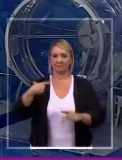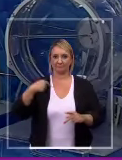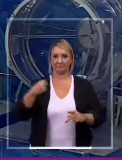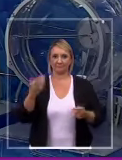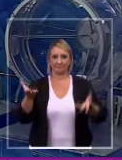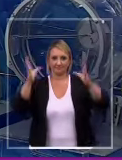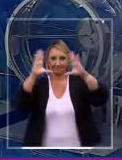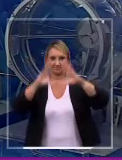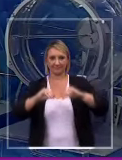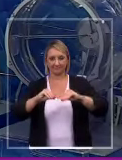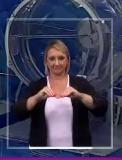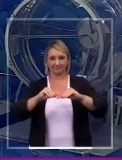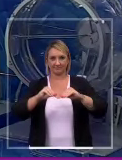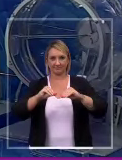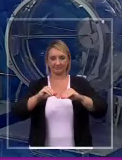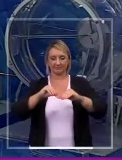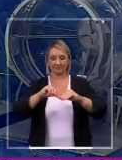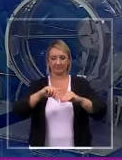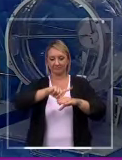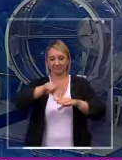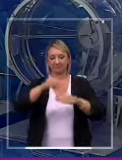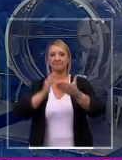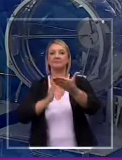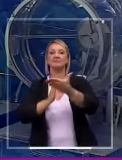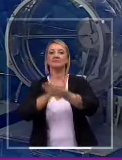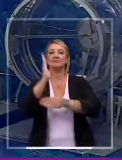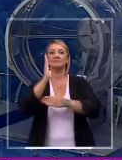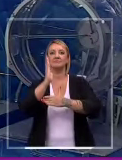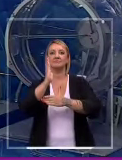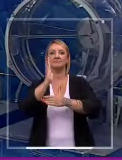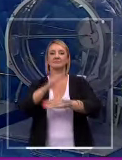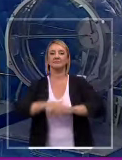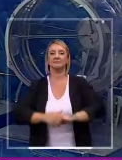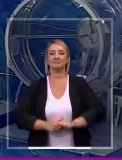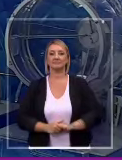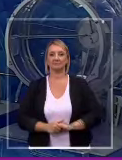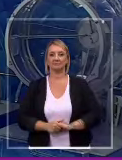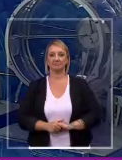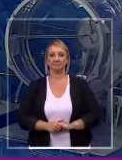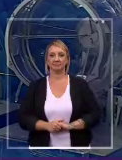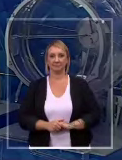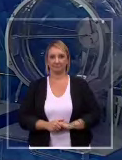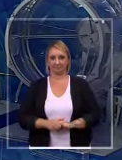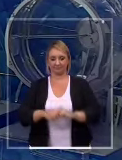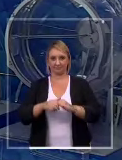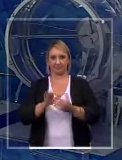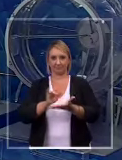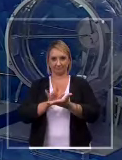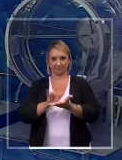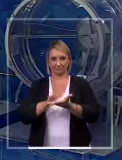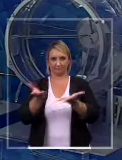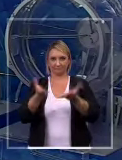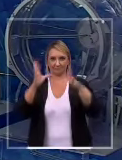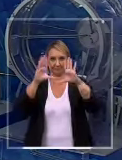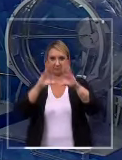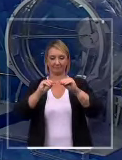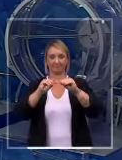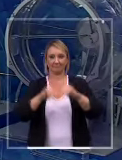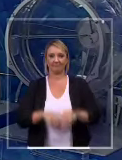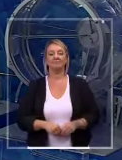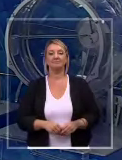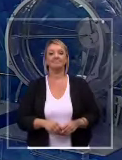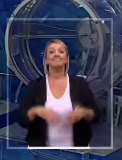populares desta noite. Então, o sorteio está validado e encerrado o sorteio da Loto Fácil desta noite. E